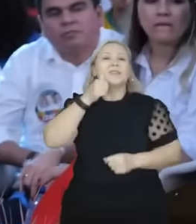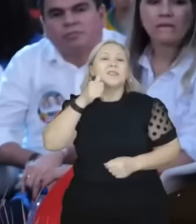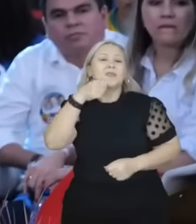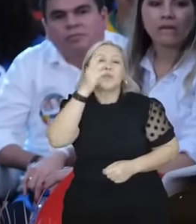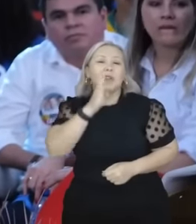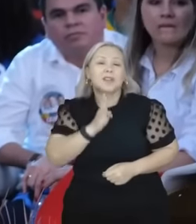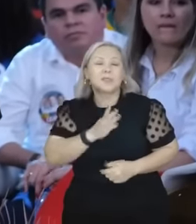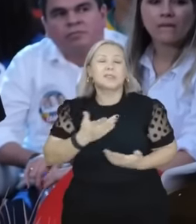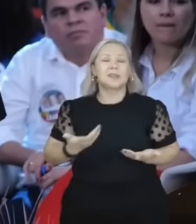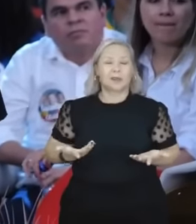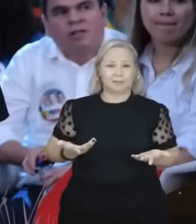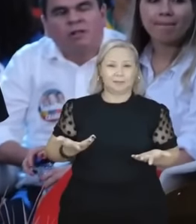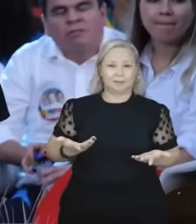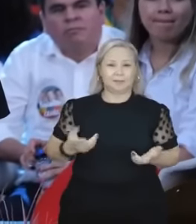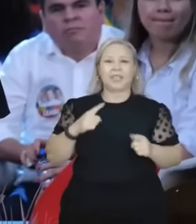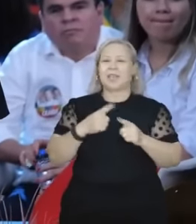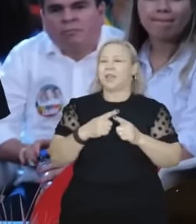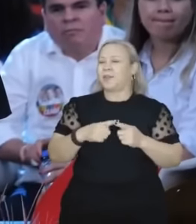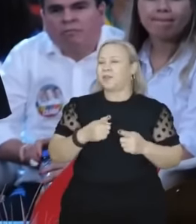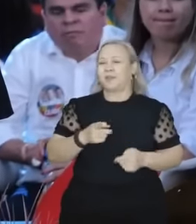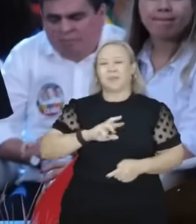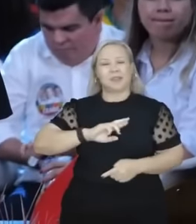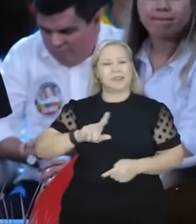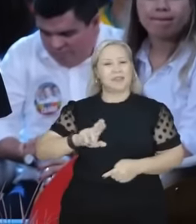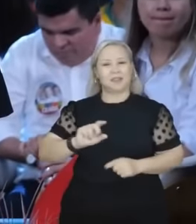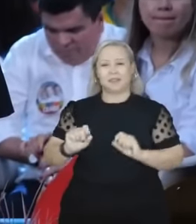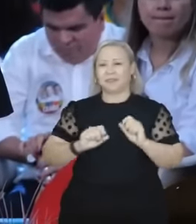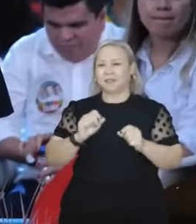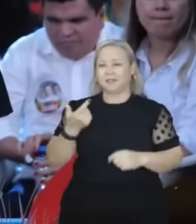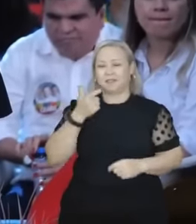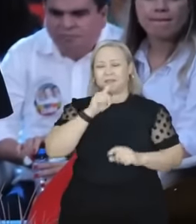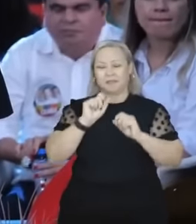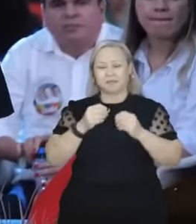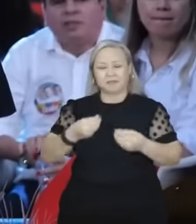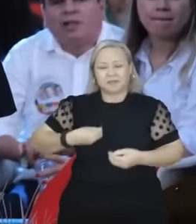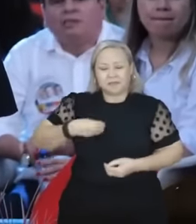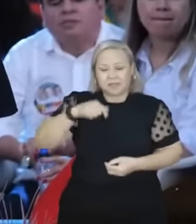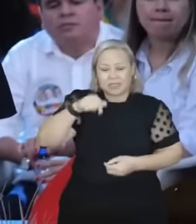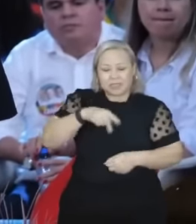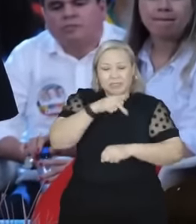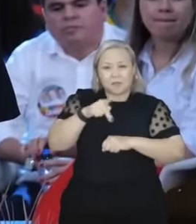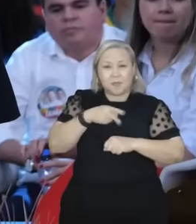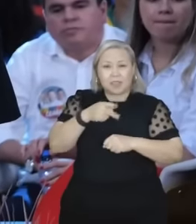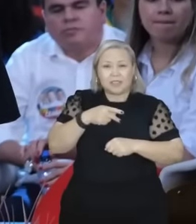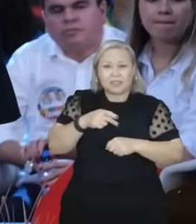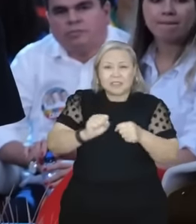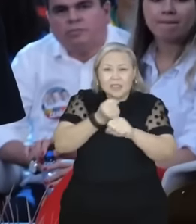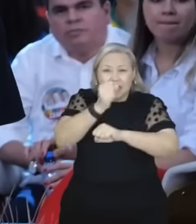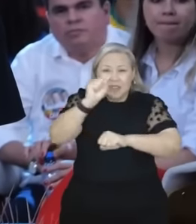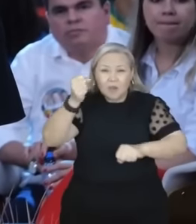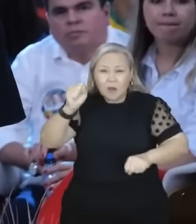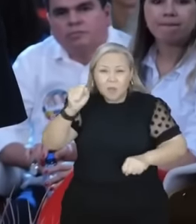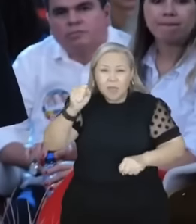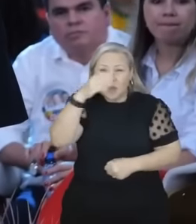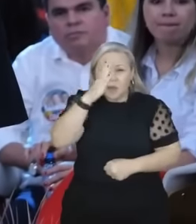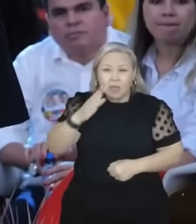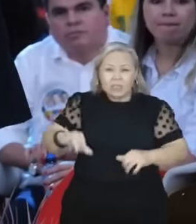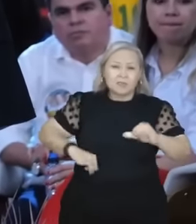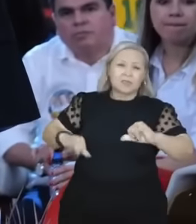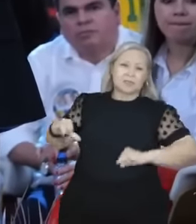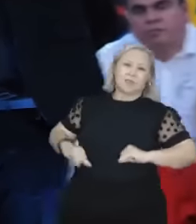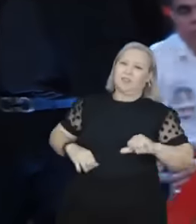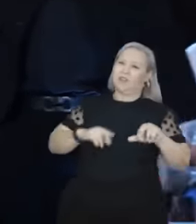dá para viver num país do tamanho do Brasil sofrendo como a gente está sofrendo.